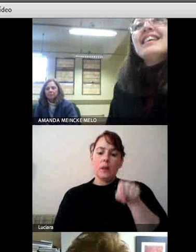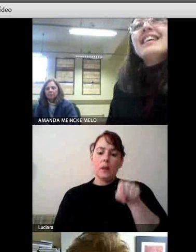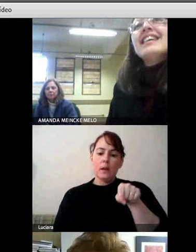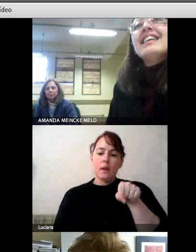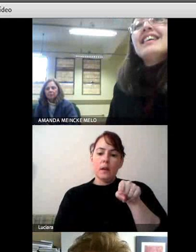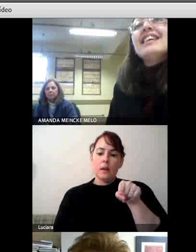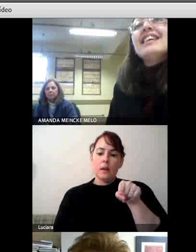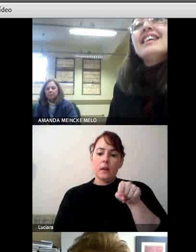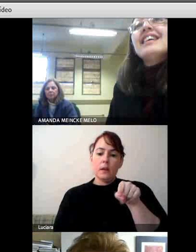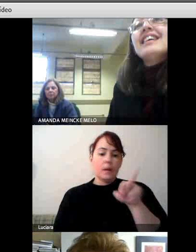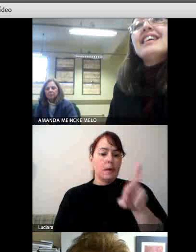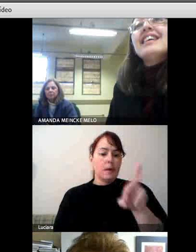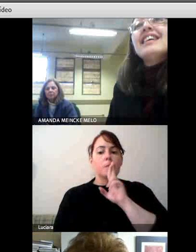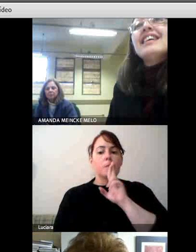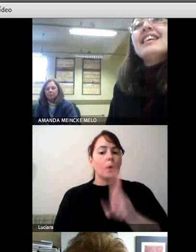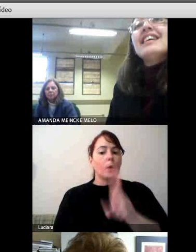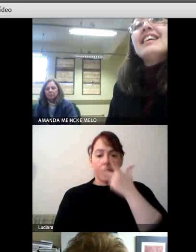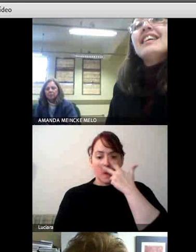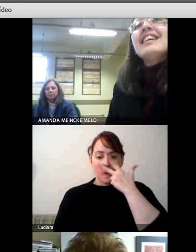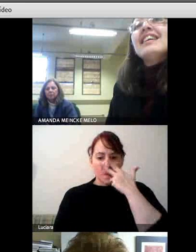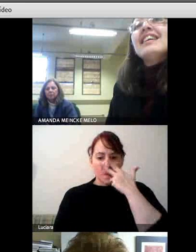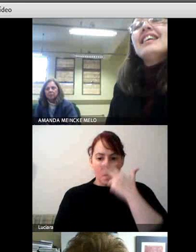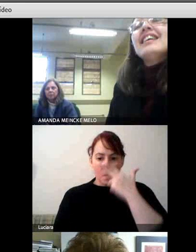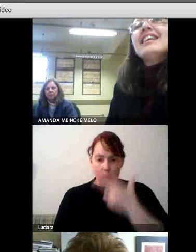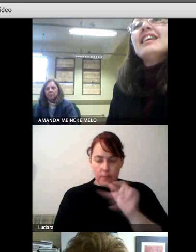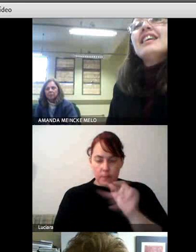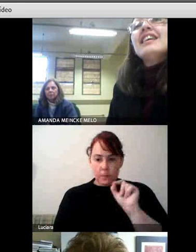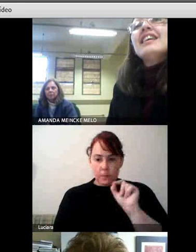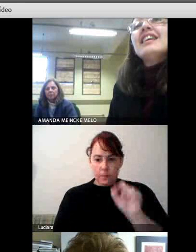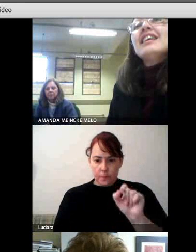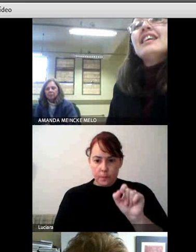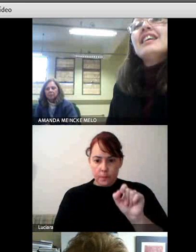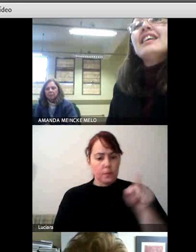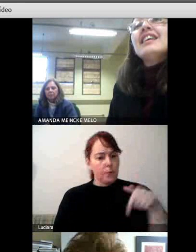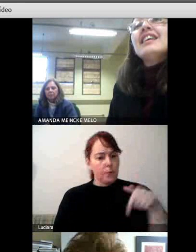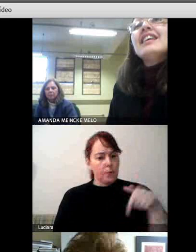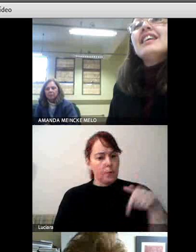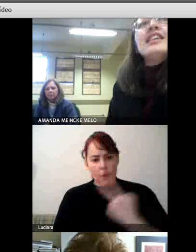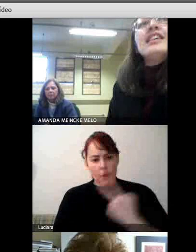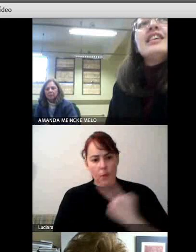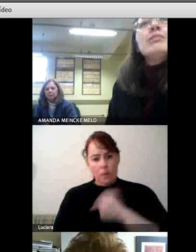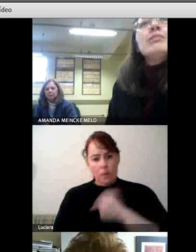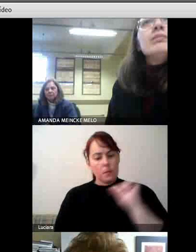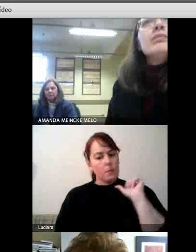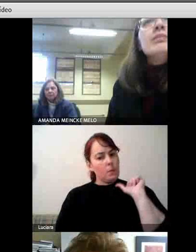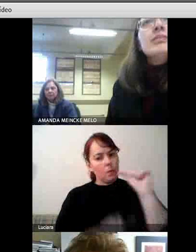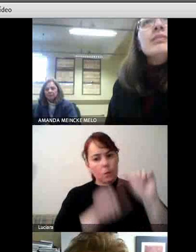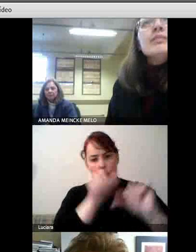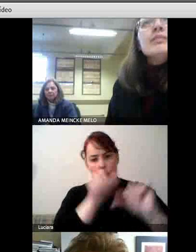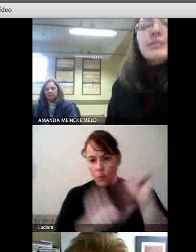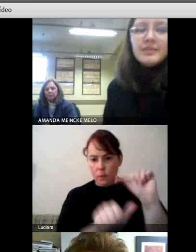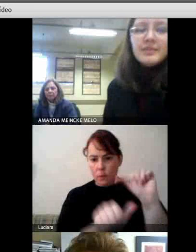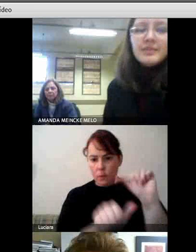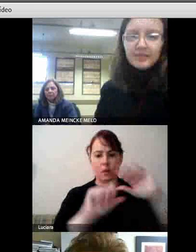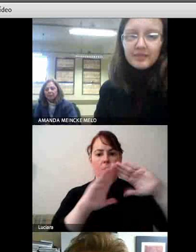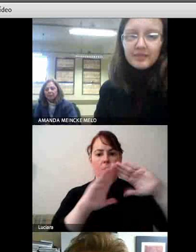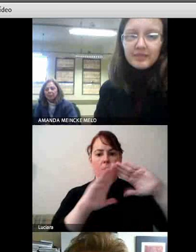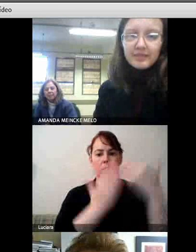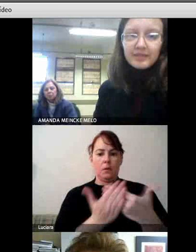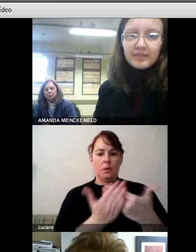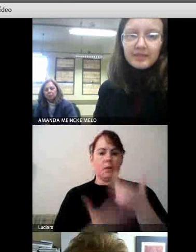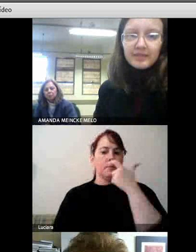É, isso aí é efeito do nosso ensino fundamental e médio, né? Porque eles são obrigados a decorar e não